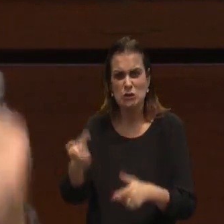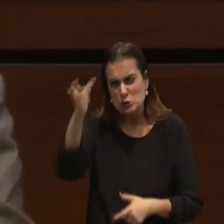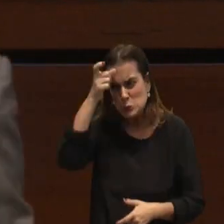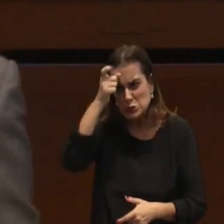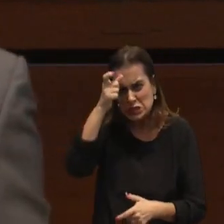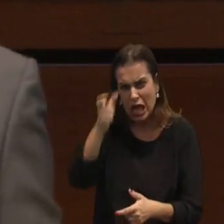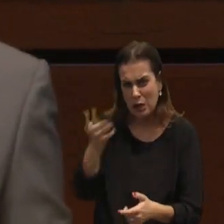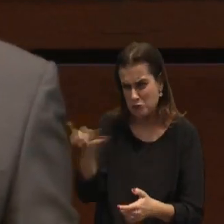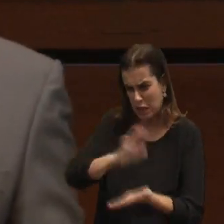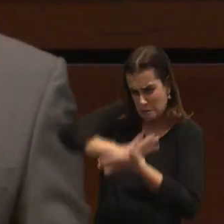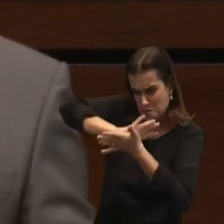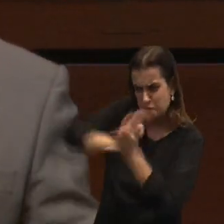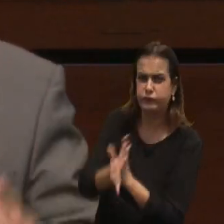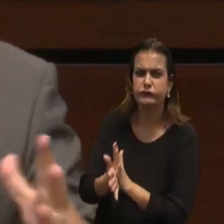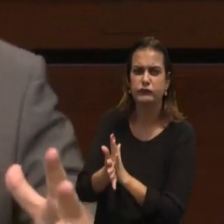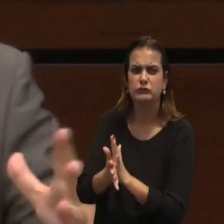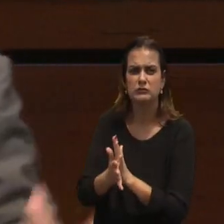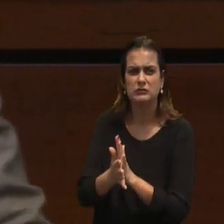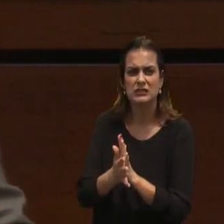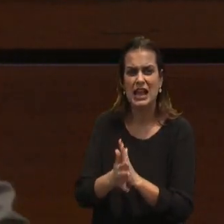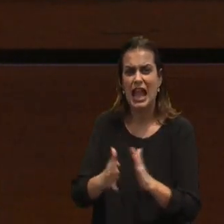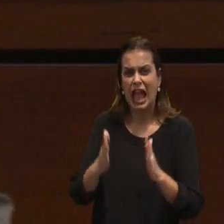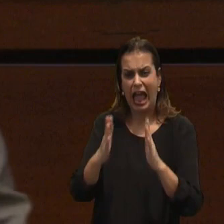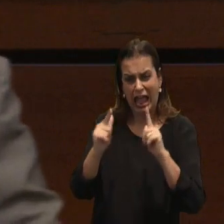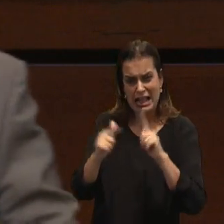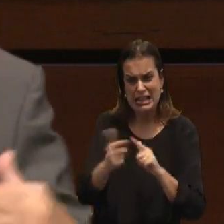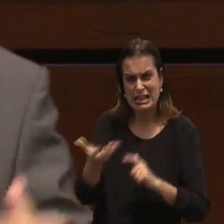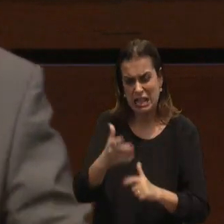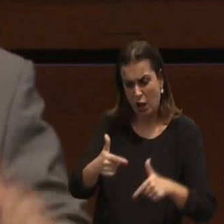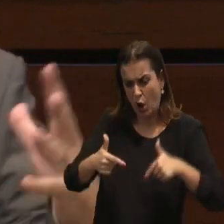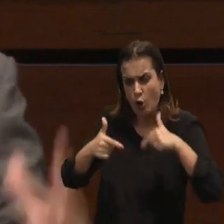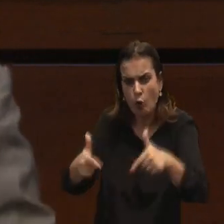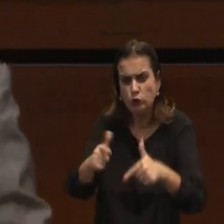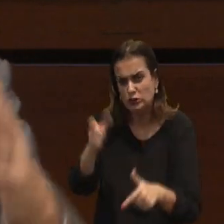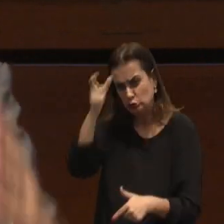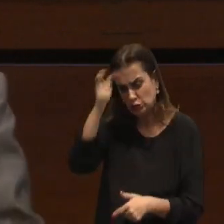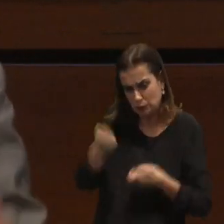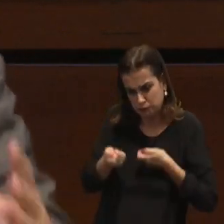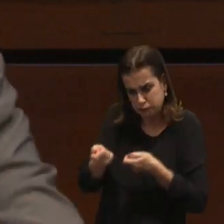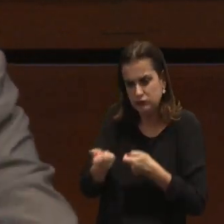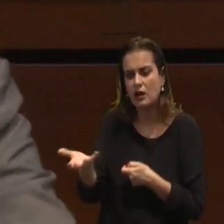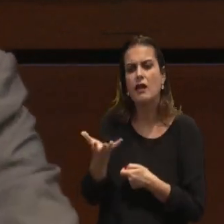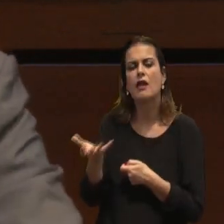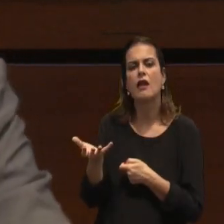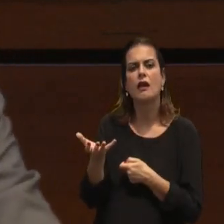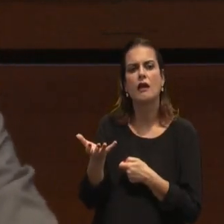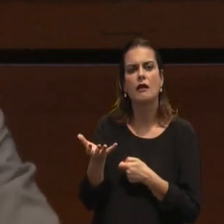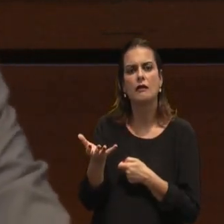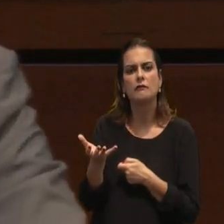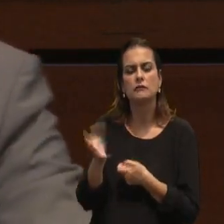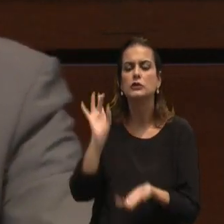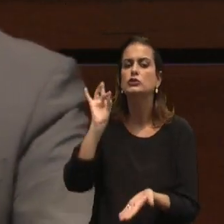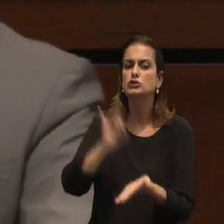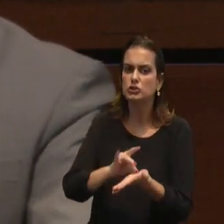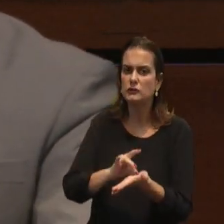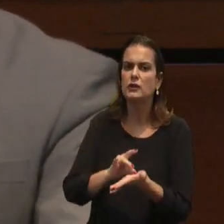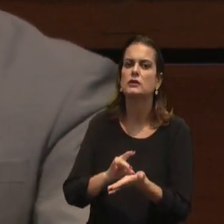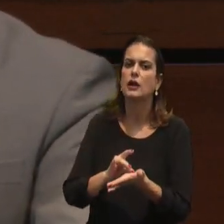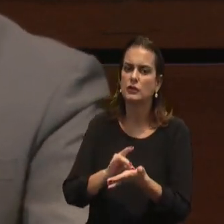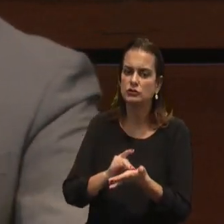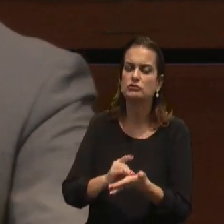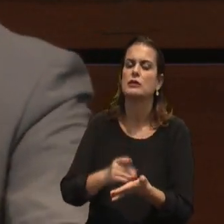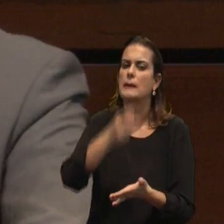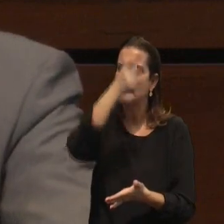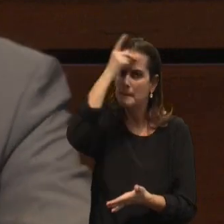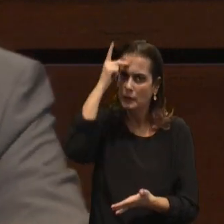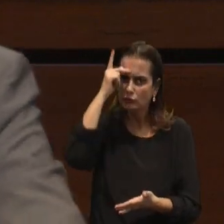nossa luta espiritual, se tirar a igreja da pregação do Evangelho, da palavra do Senhor, com certeza a apostasia irá